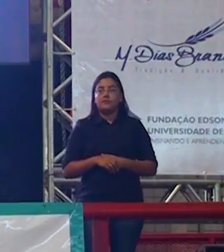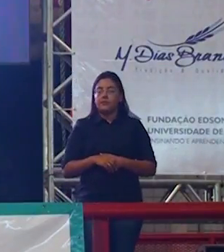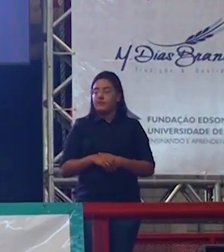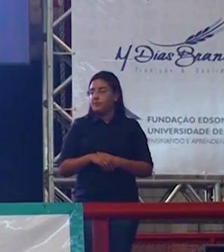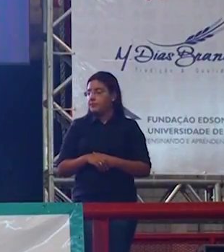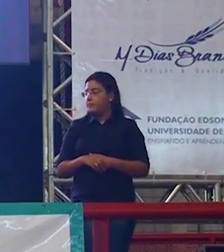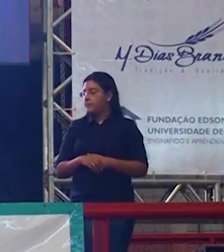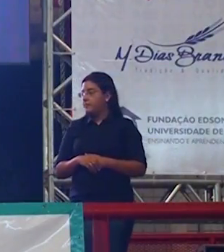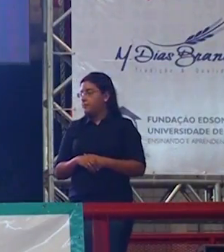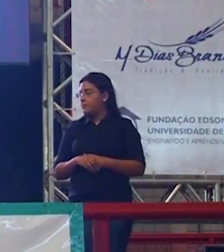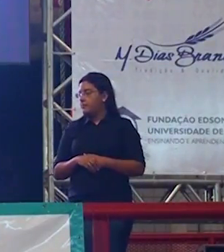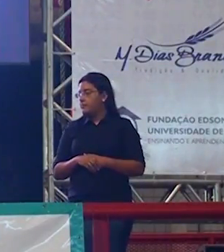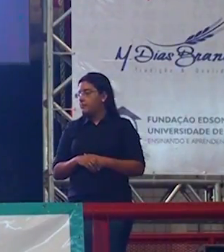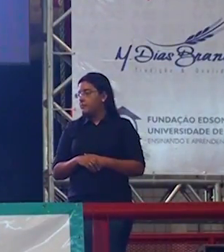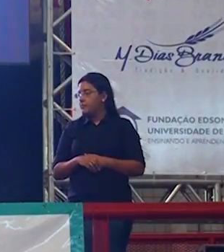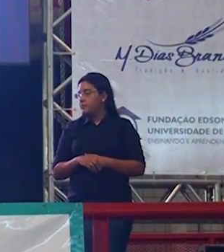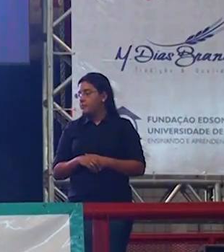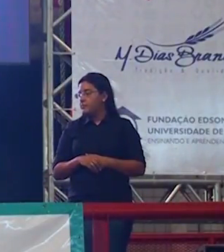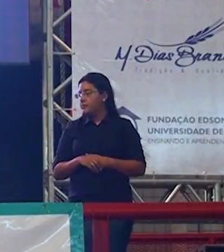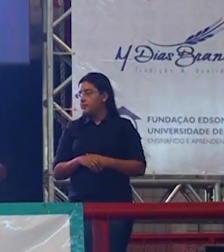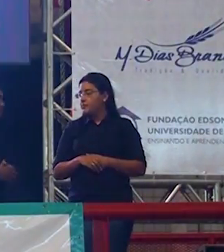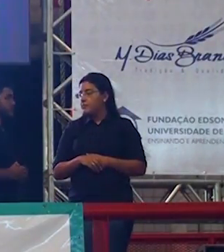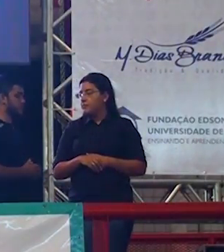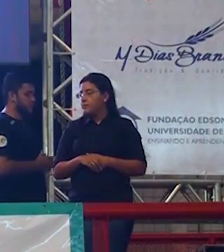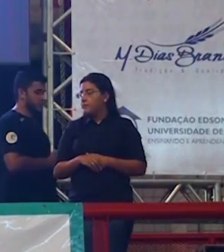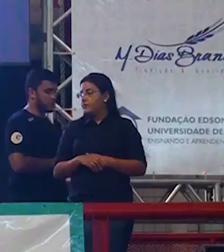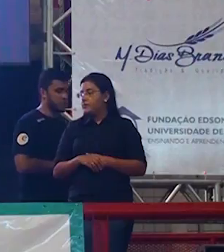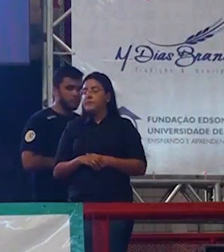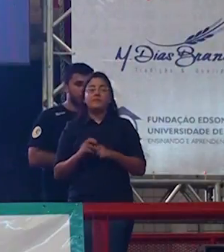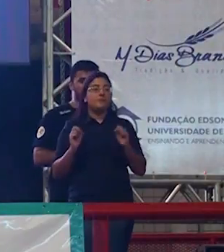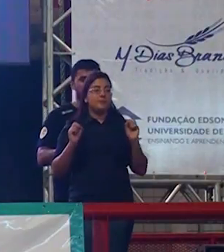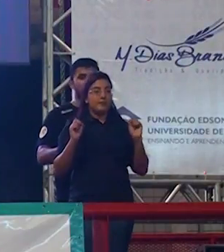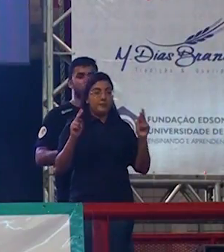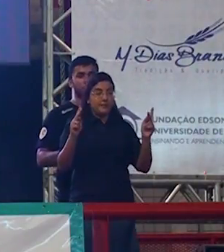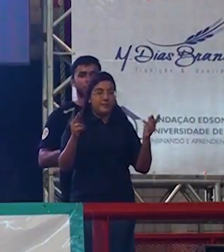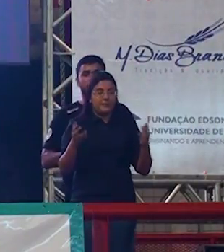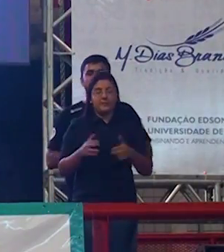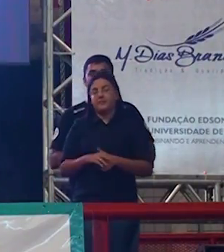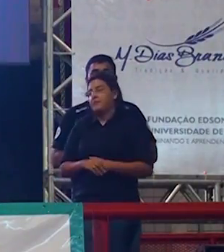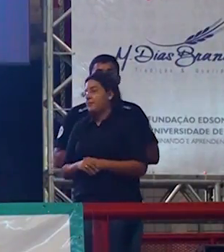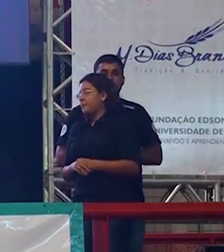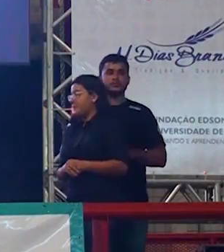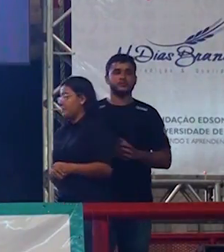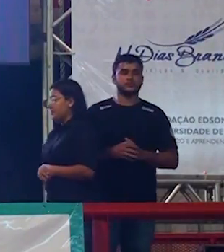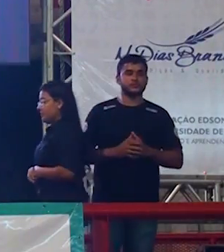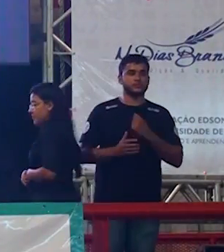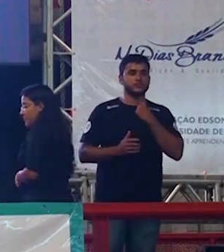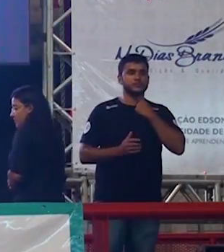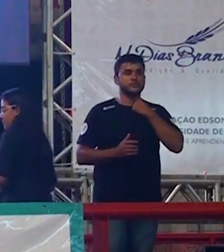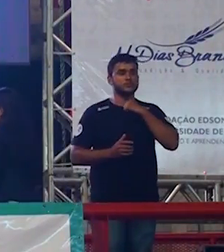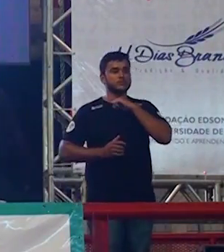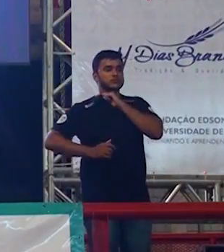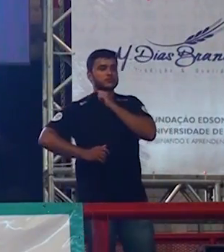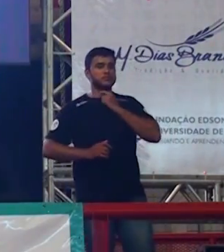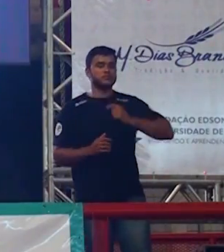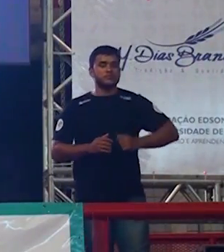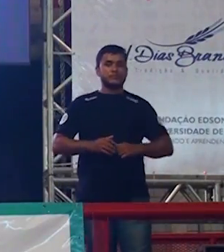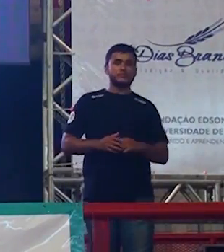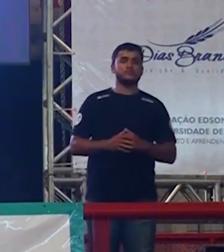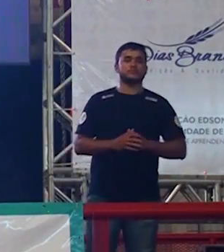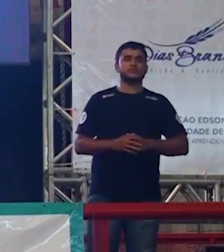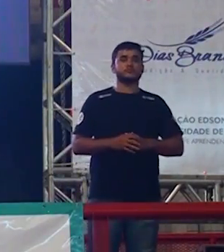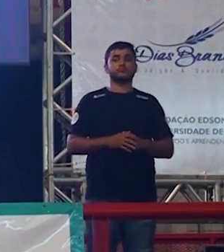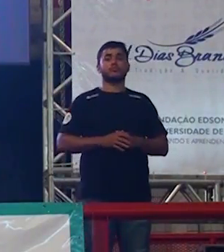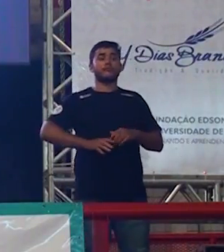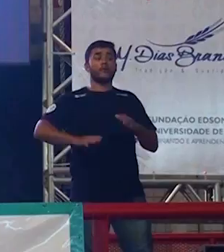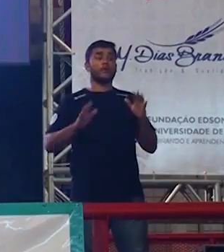Ah, tá certo, eu acho que eu confundi aqui. Beleza. Agora, ó, como montar o seu horário de estudos?